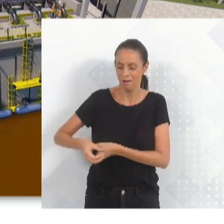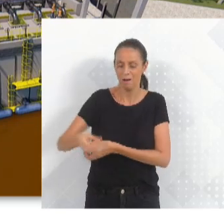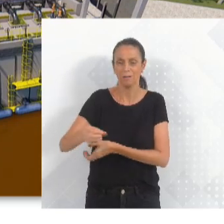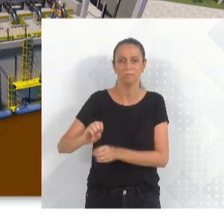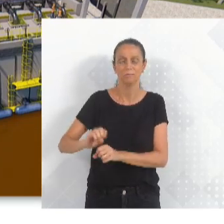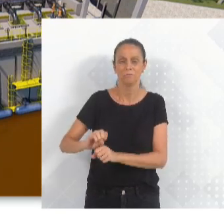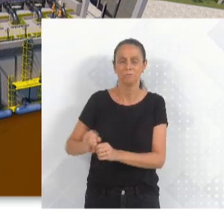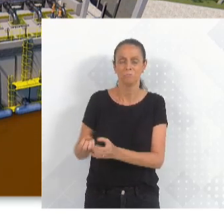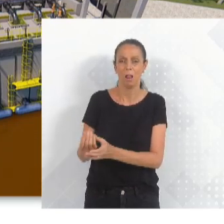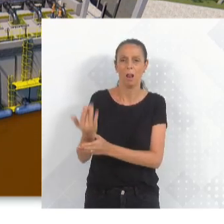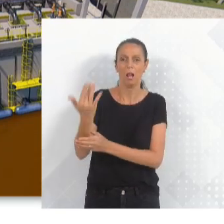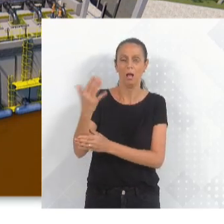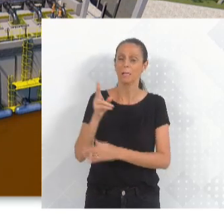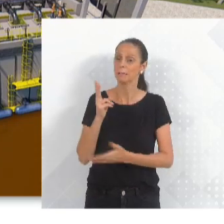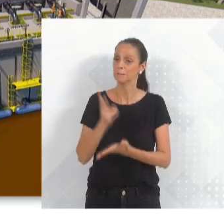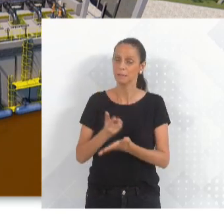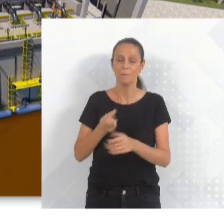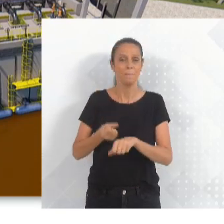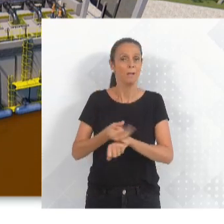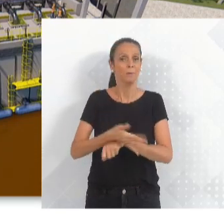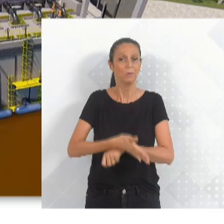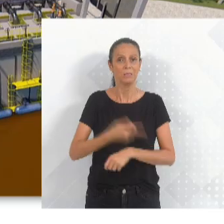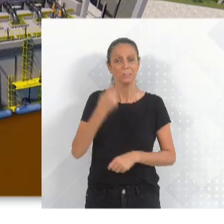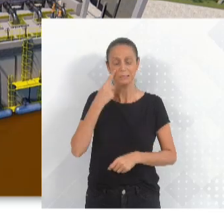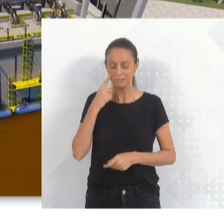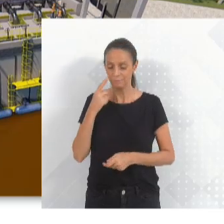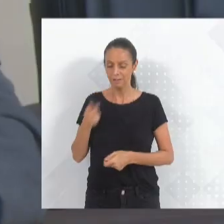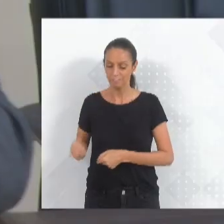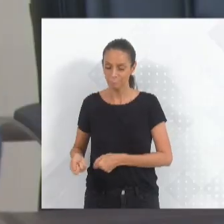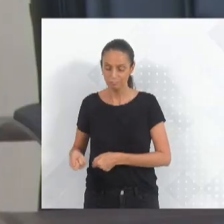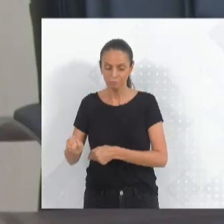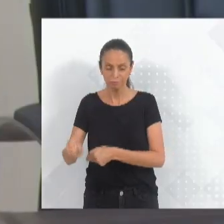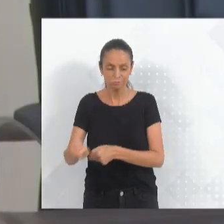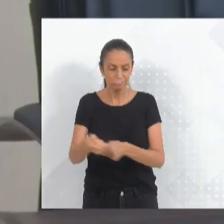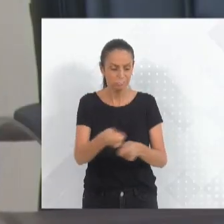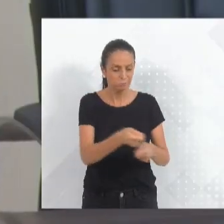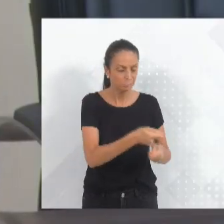e a gente continua identificando alguns vazamentos nas grandes redes.